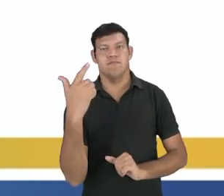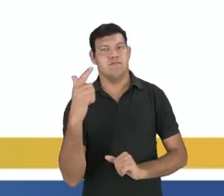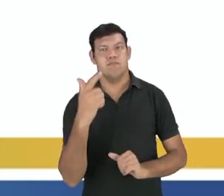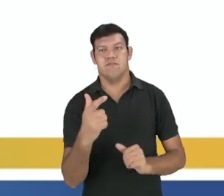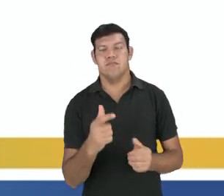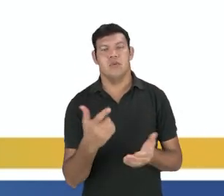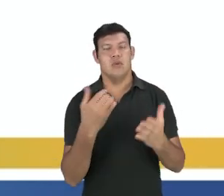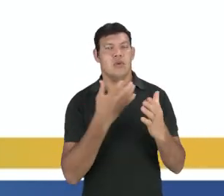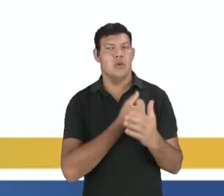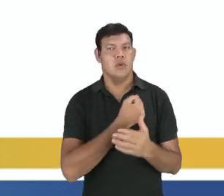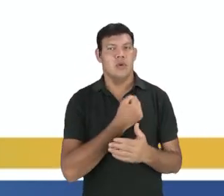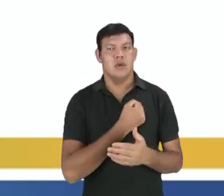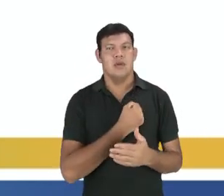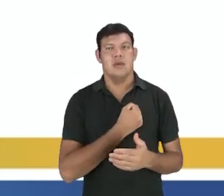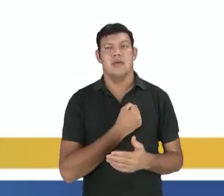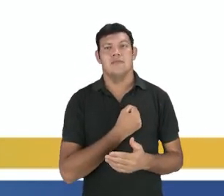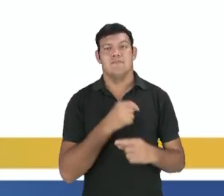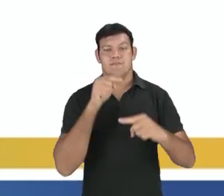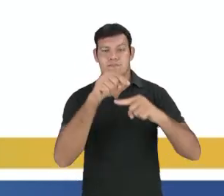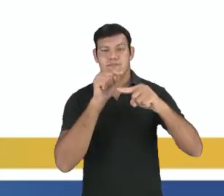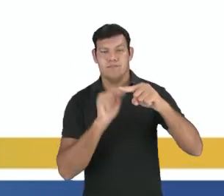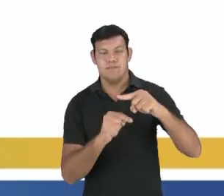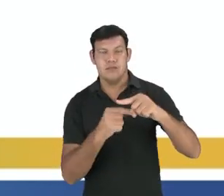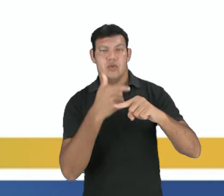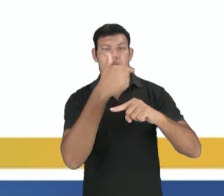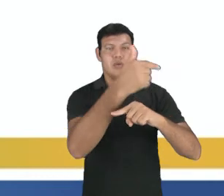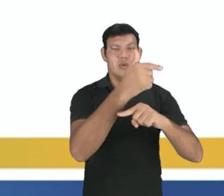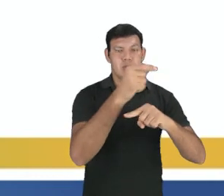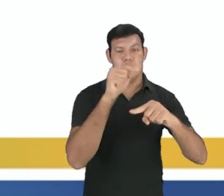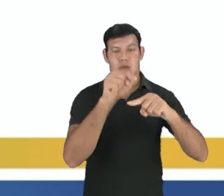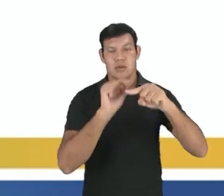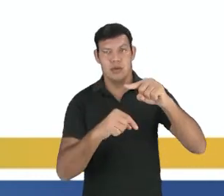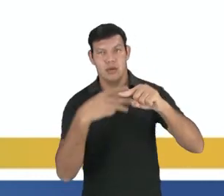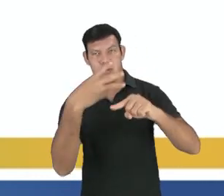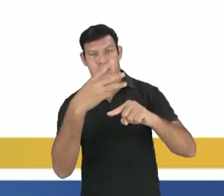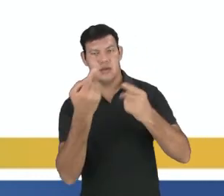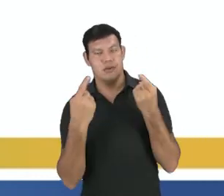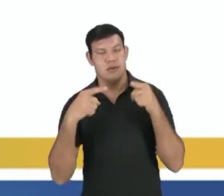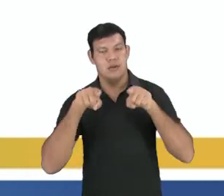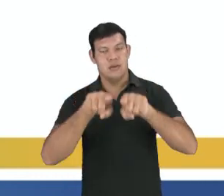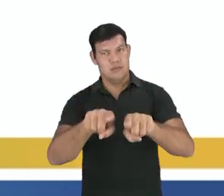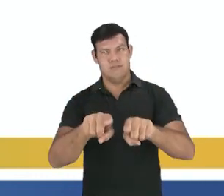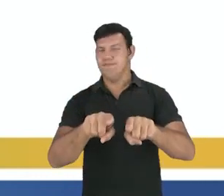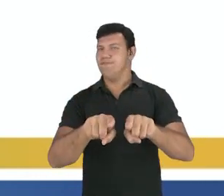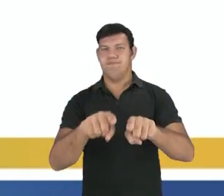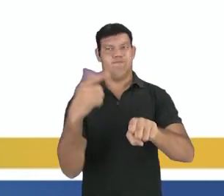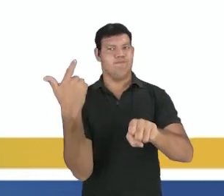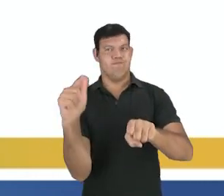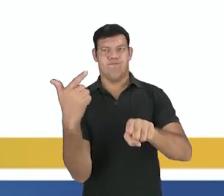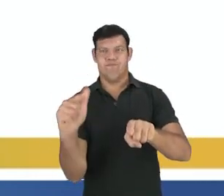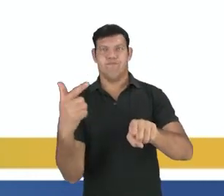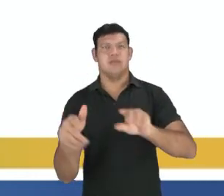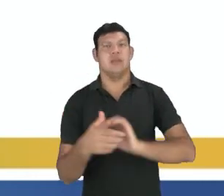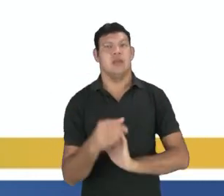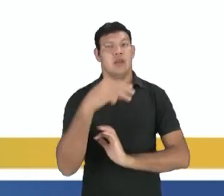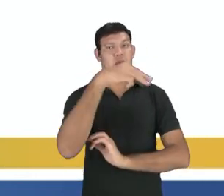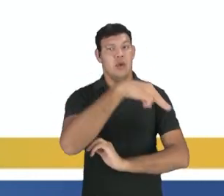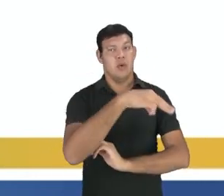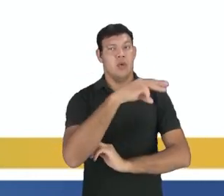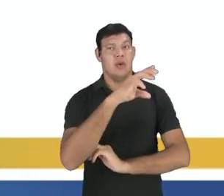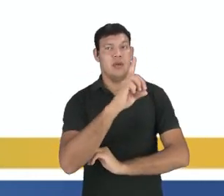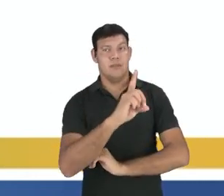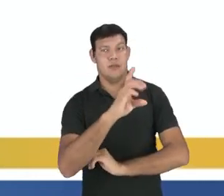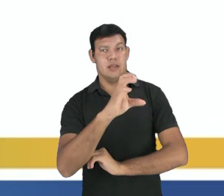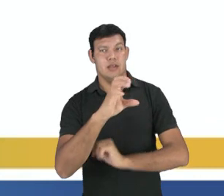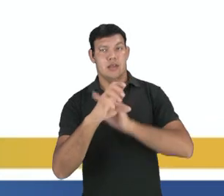nenhum fator que divide o 2 e o 3 ao mesmo tempo, ok? Então, o MDC entre